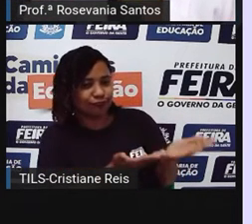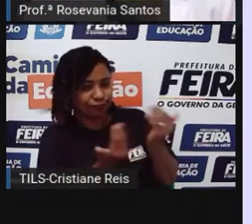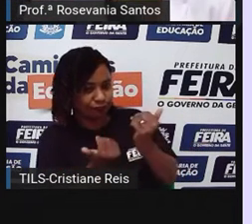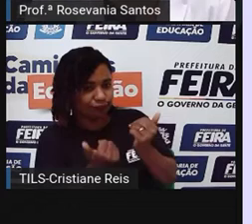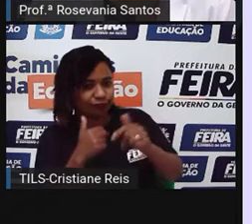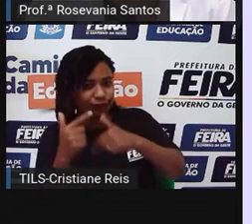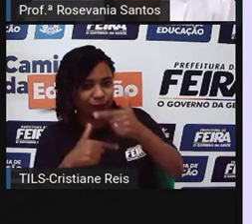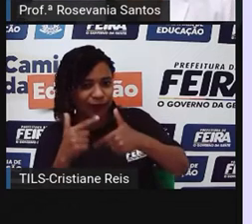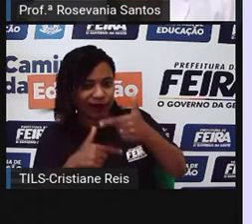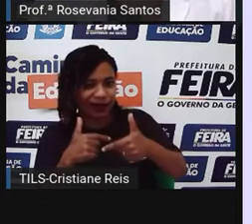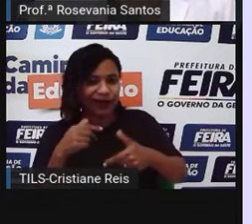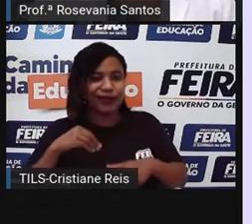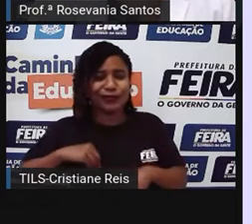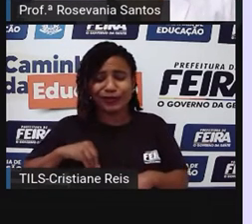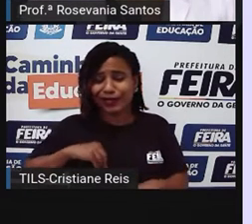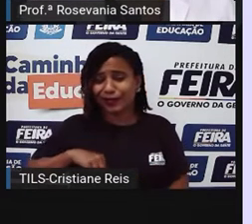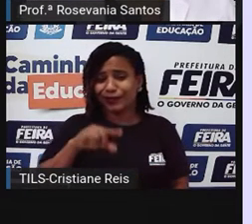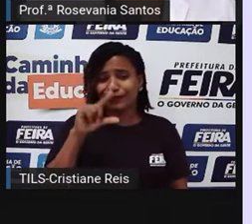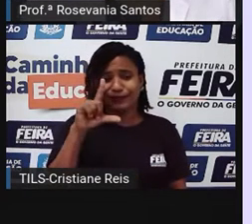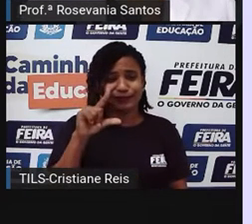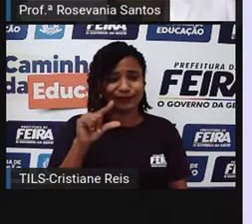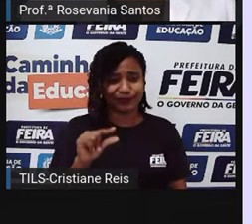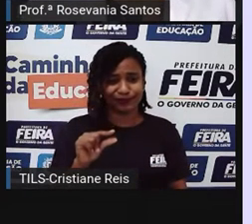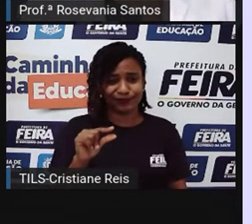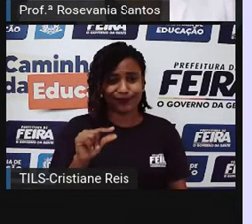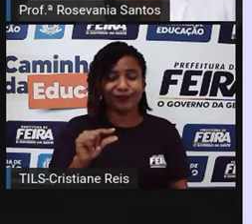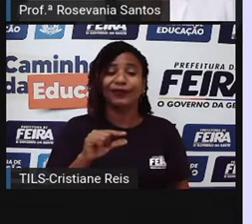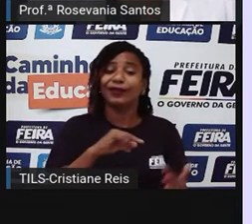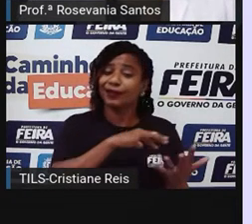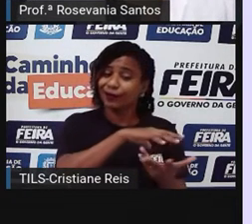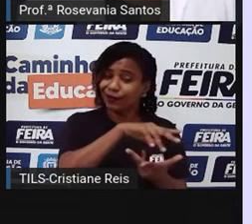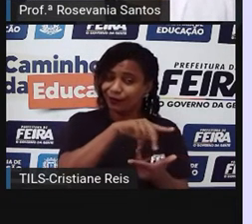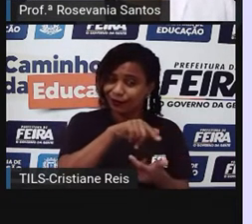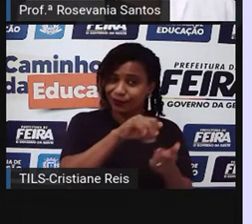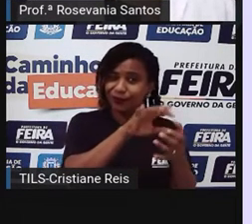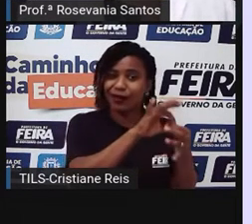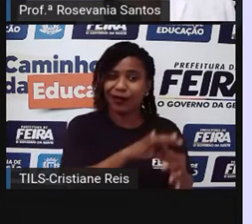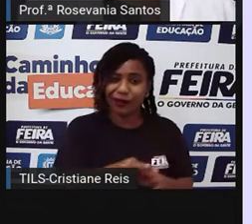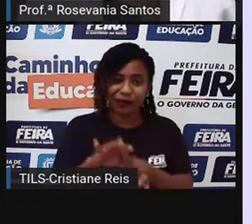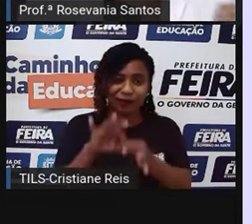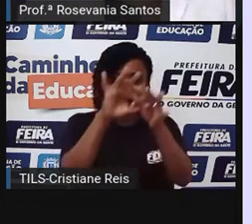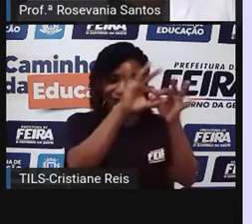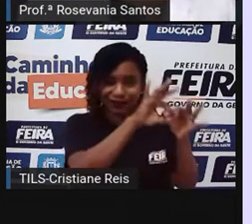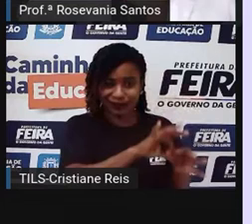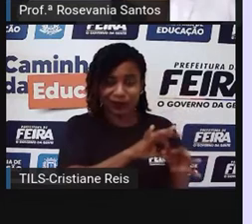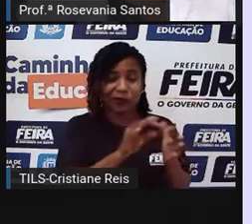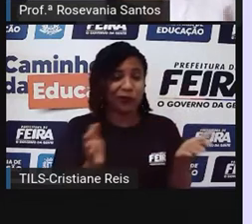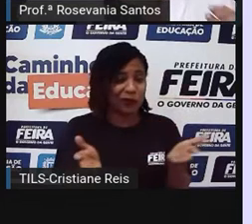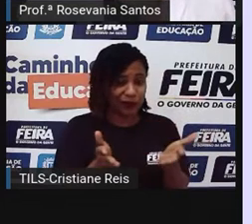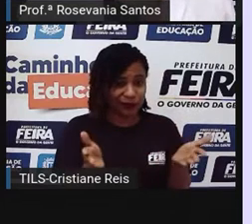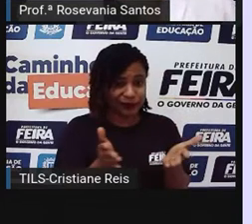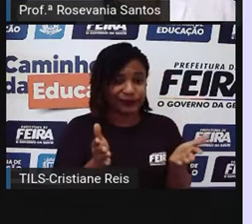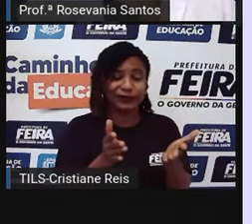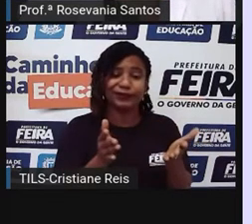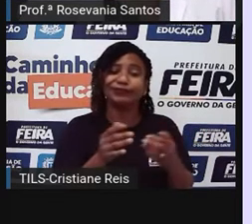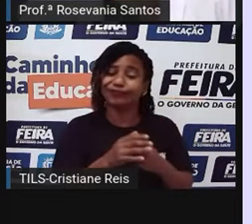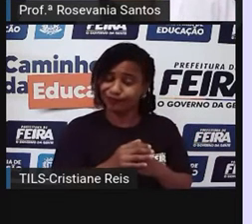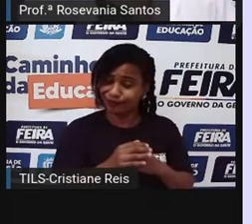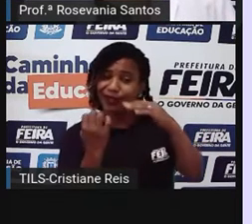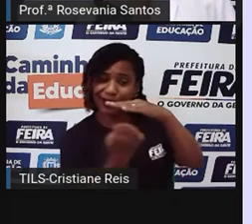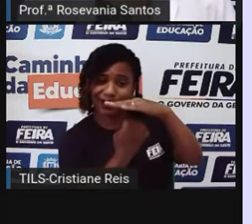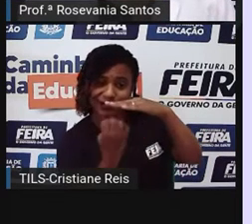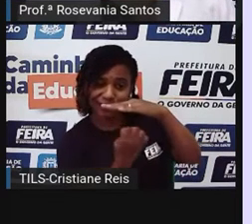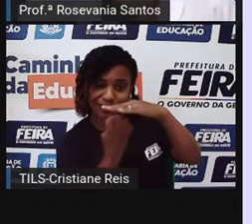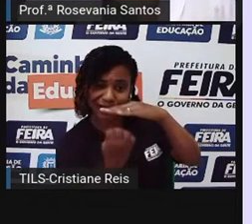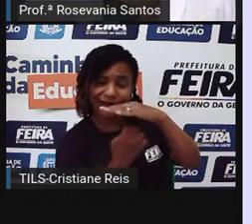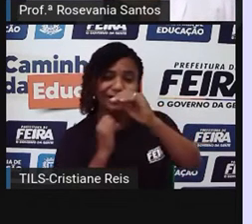bem mais baixos. E aí a globalização soube enxergar isso direitinho, e essas empresas multinacionais, transnacionais, se espalharam